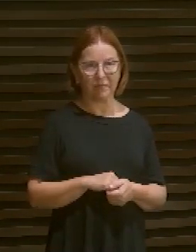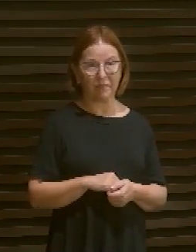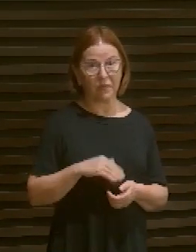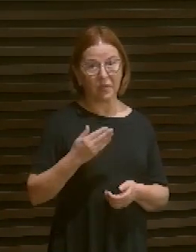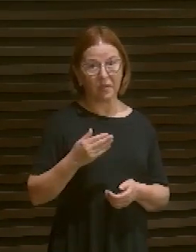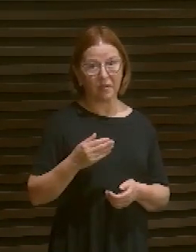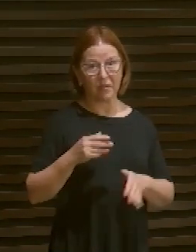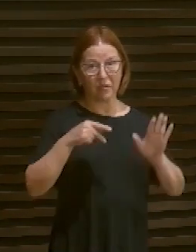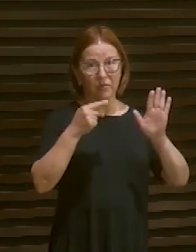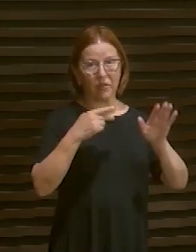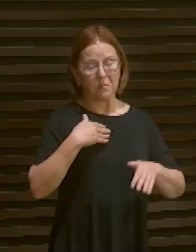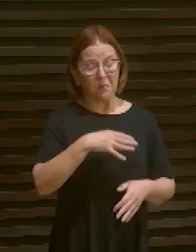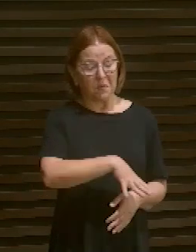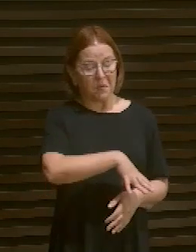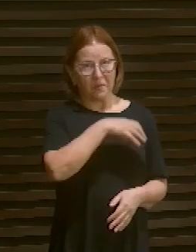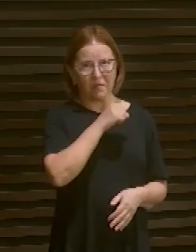Assim jurei na minha ira.